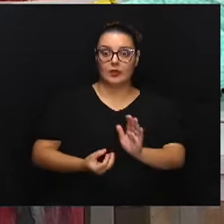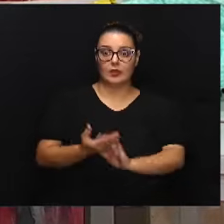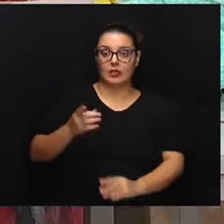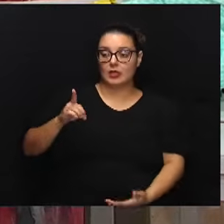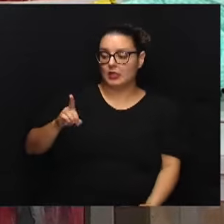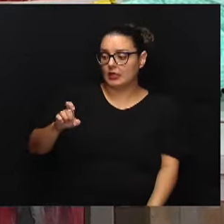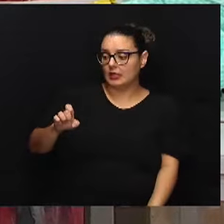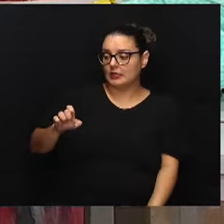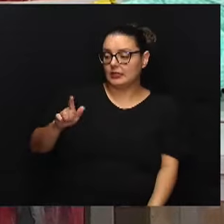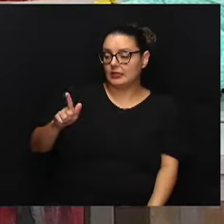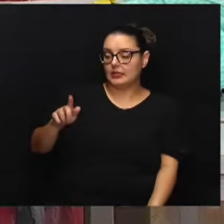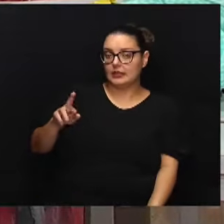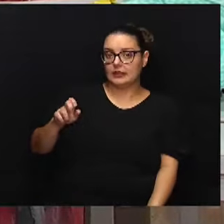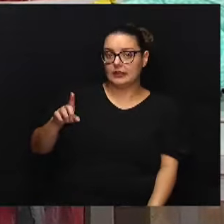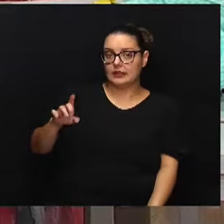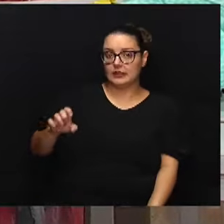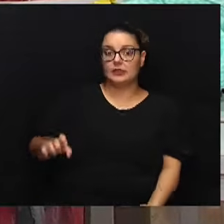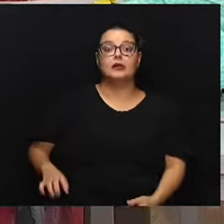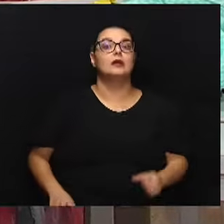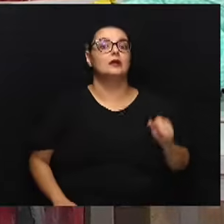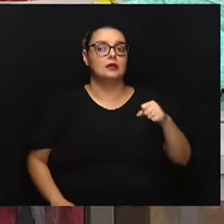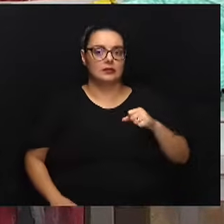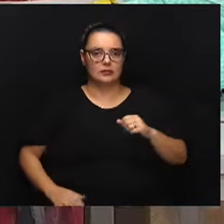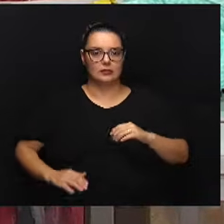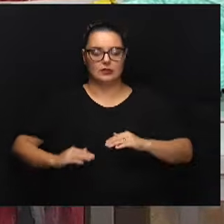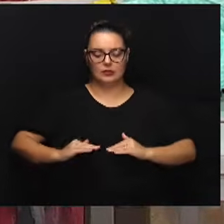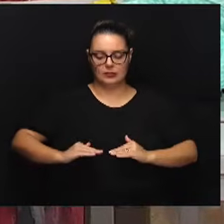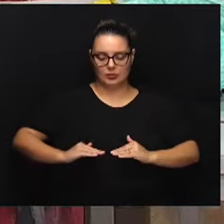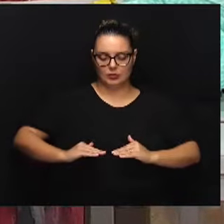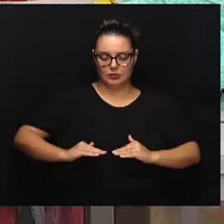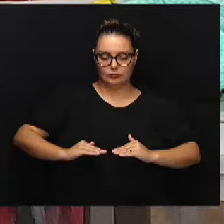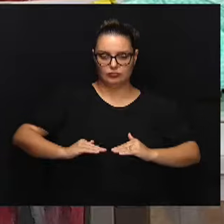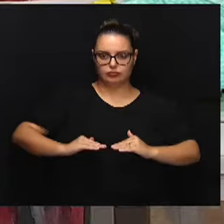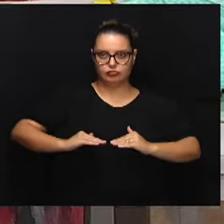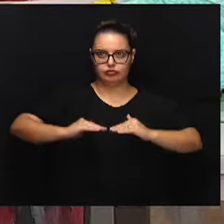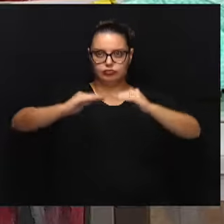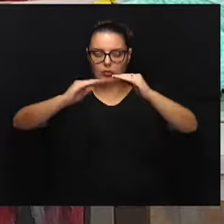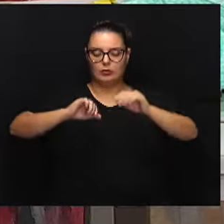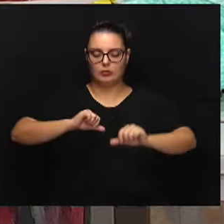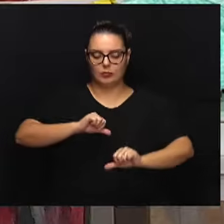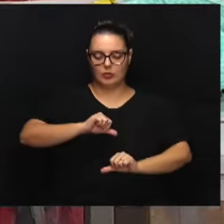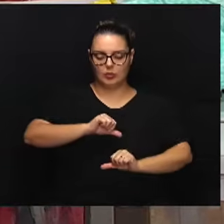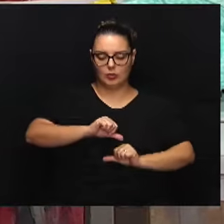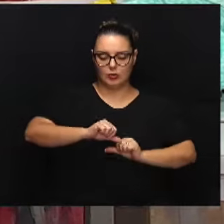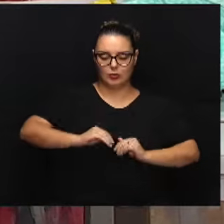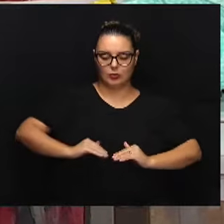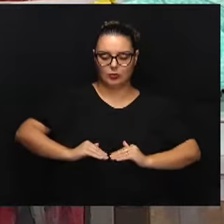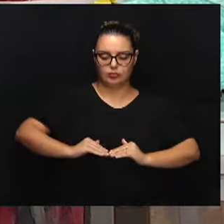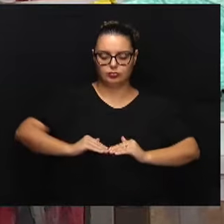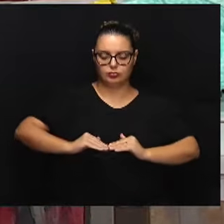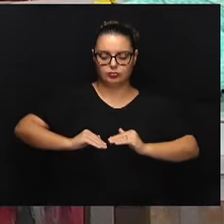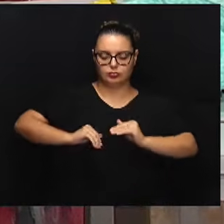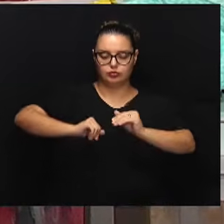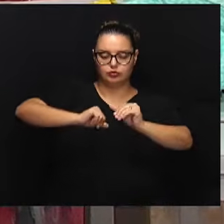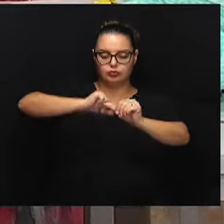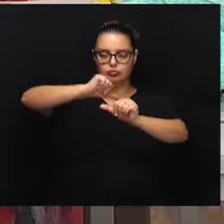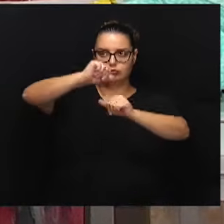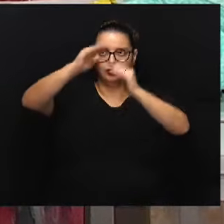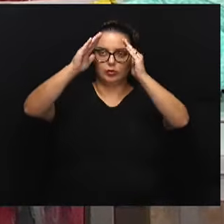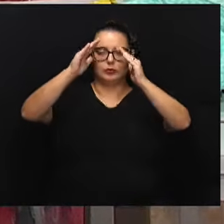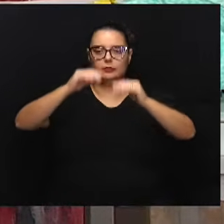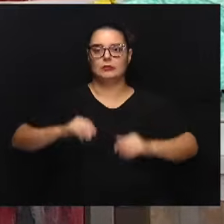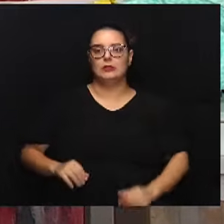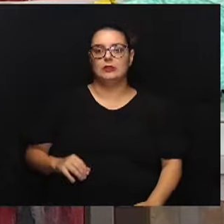degradê. Degradê quando tem aquela mudança de cores de uma paleta a outra, então a gente vai mudar. A gente vai da cor